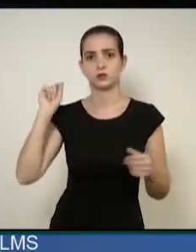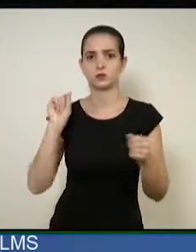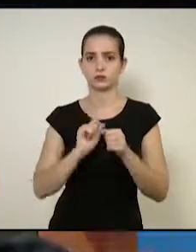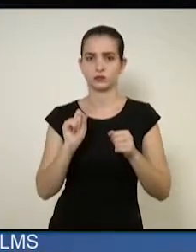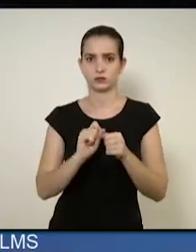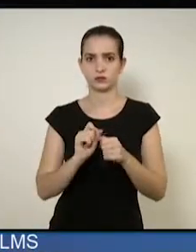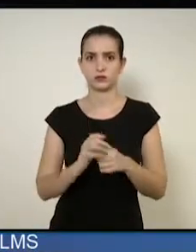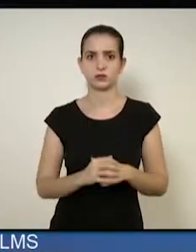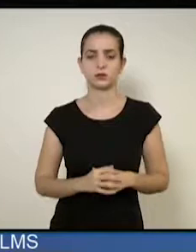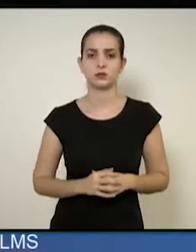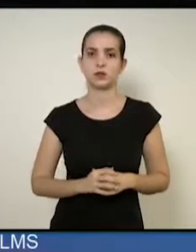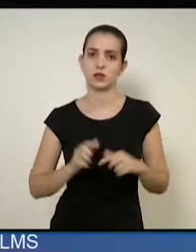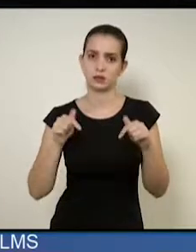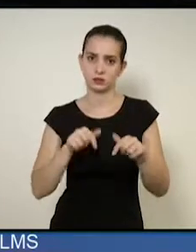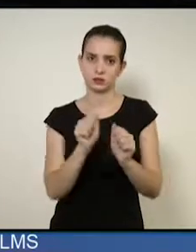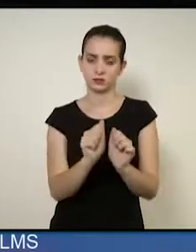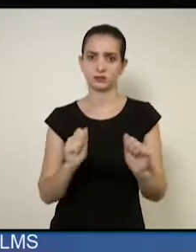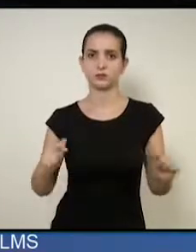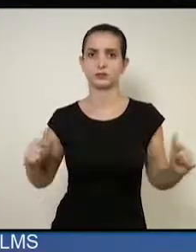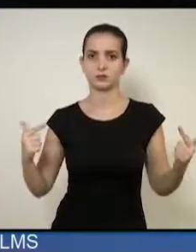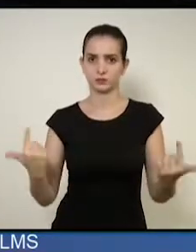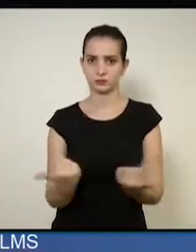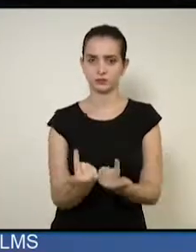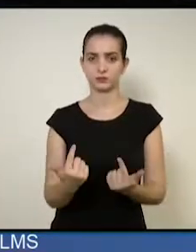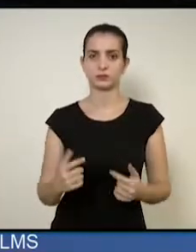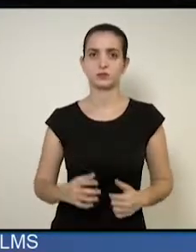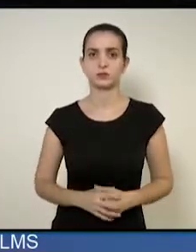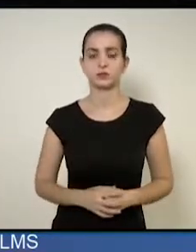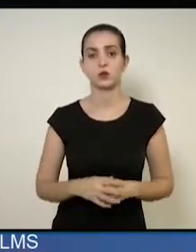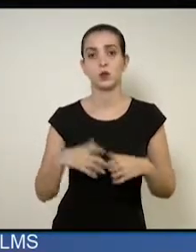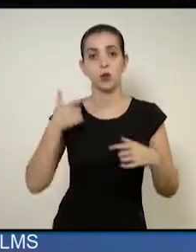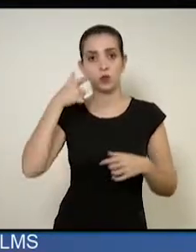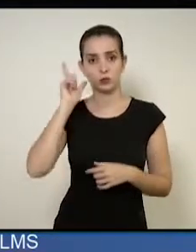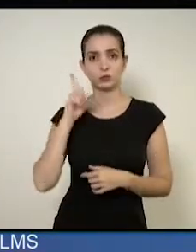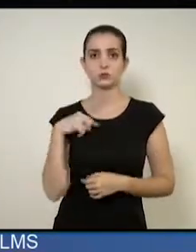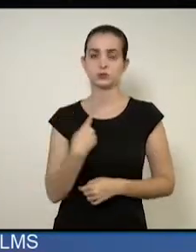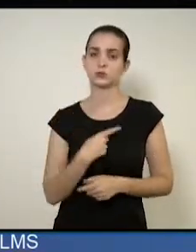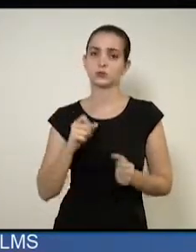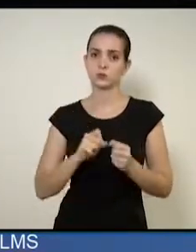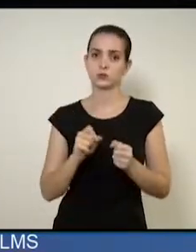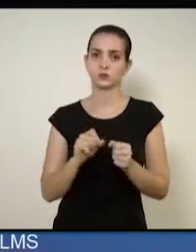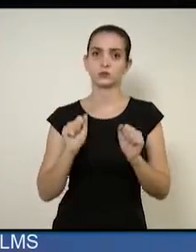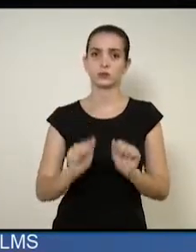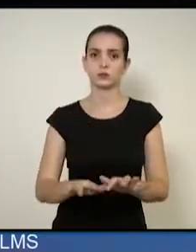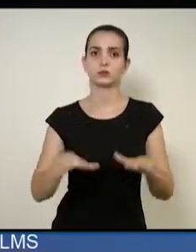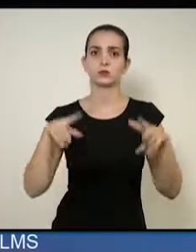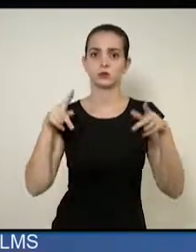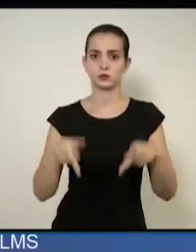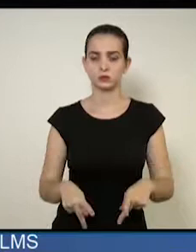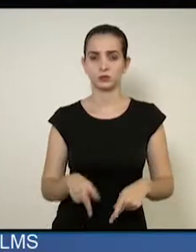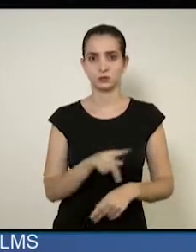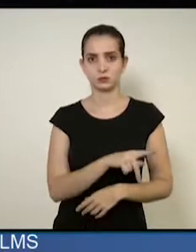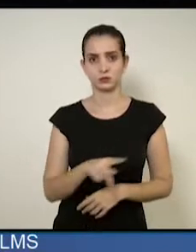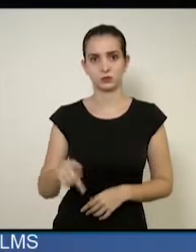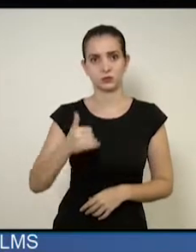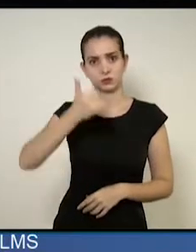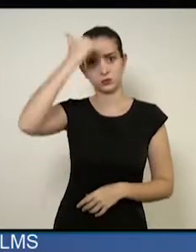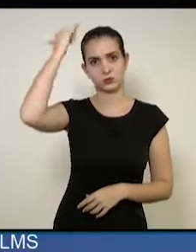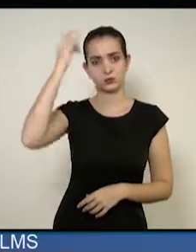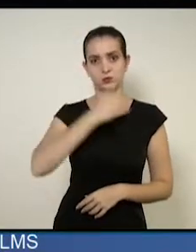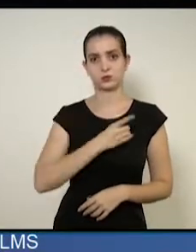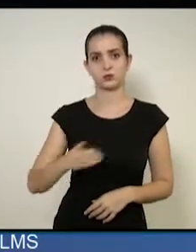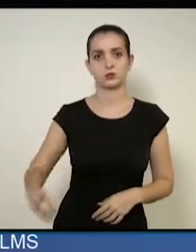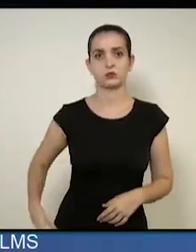aqui nessa Assembleia Legislativa. Ontem nós fizemos uma audiência pública, presidente Júnior Mock e